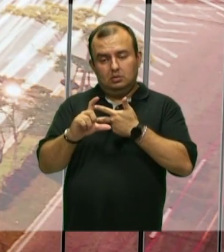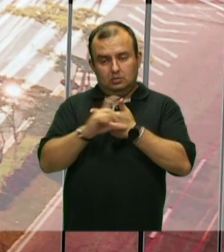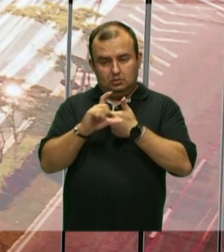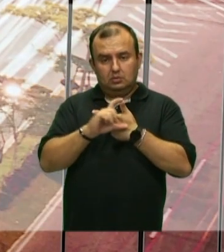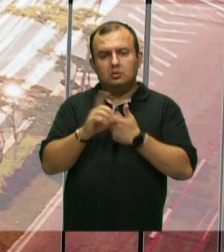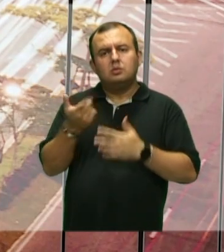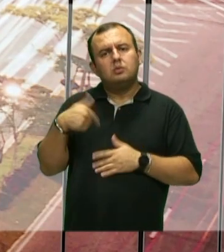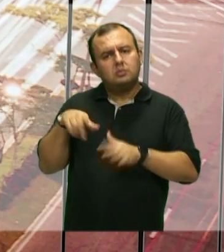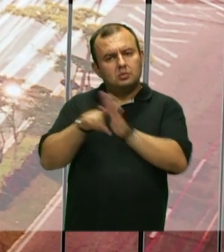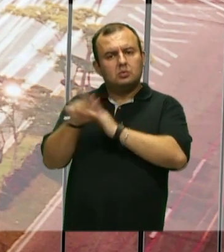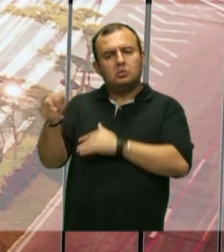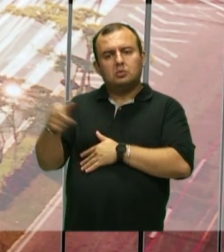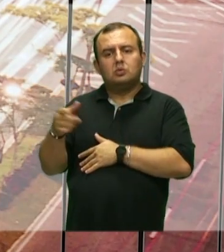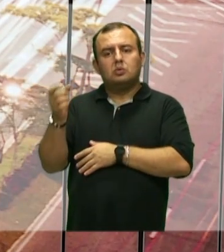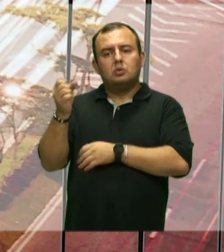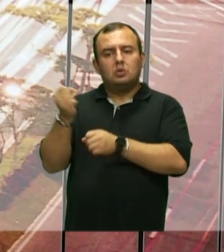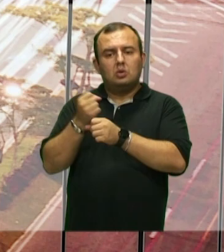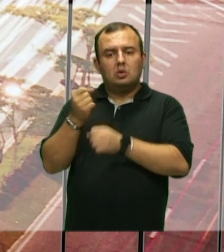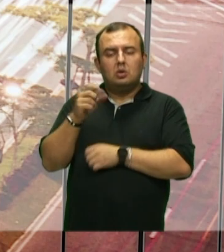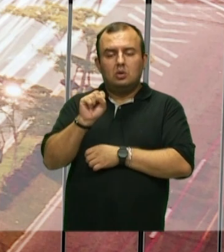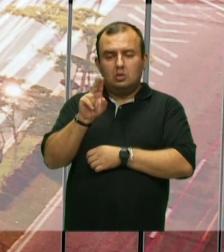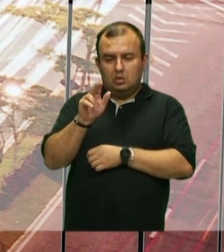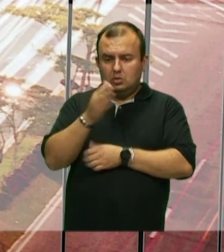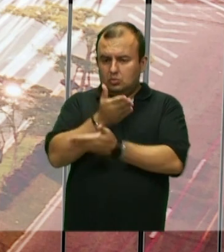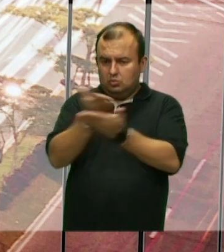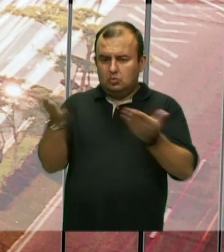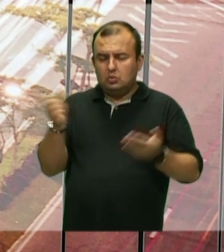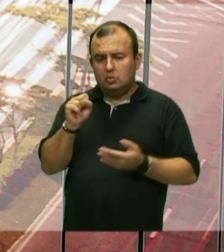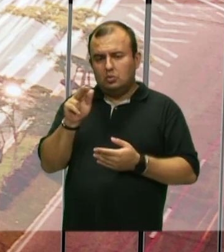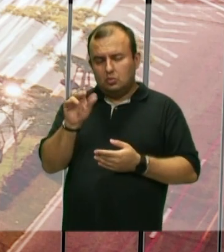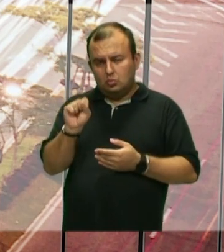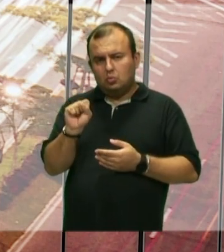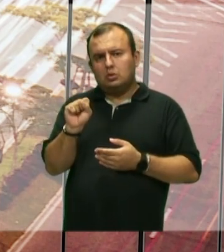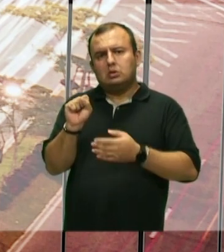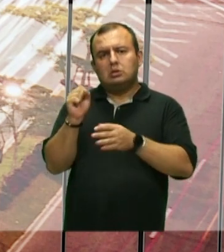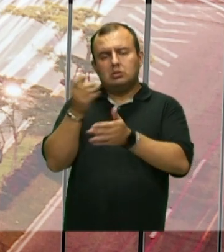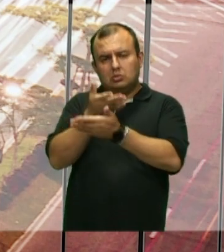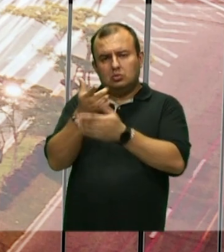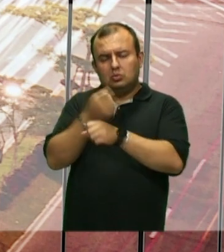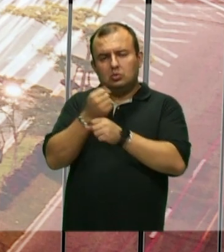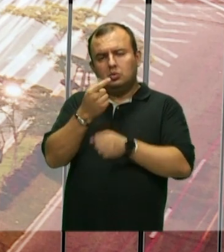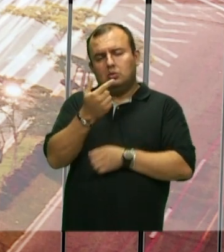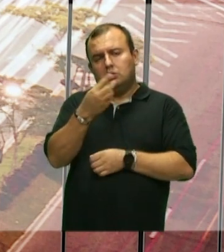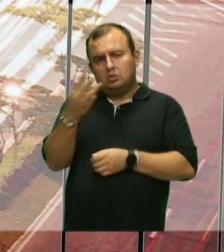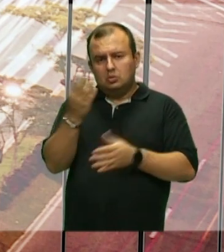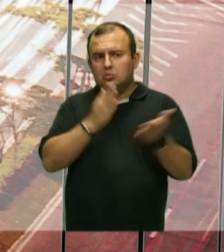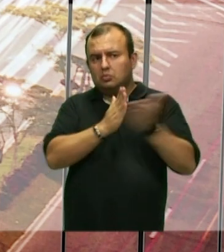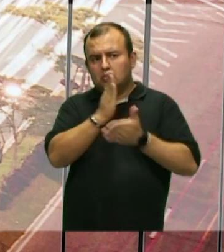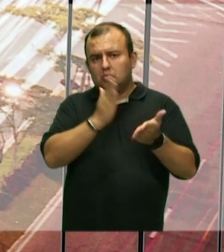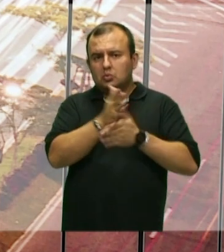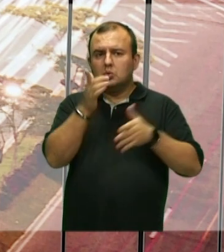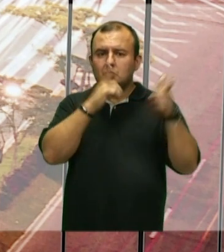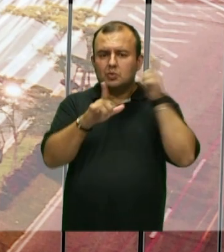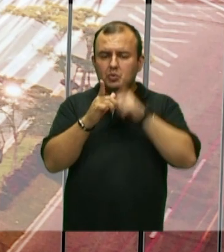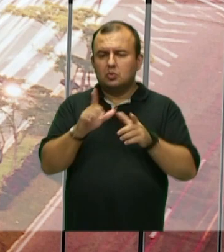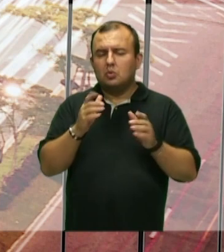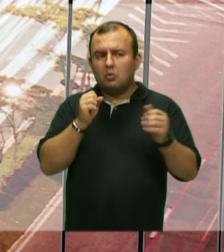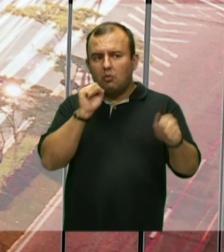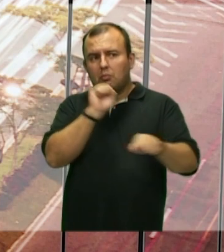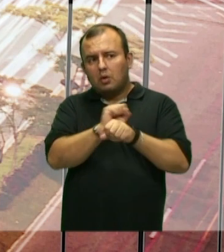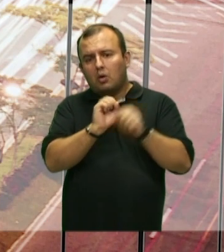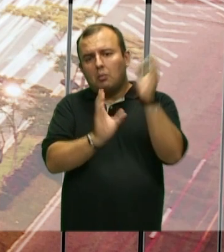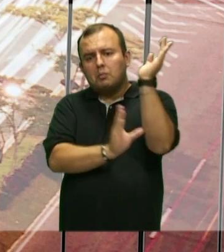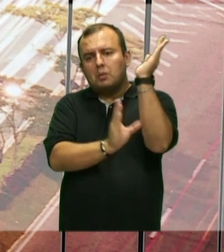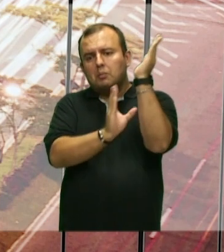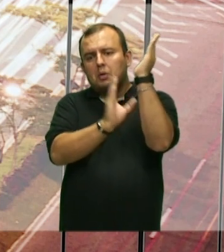senhor, as suas de 2023, elas foram todas executadas já? Deu algum problema burocrático? Algumas enfrentaram alguns problemas que a